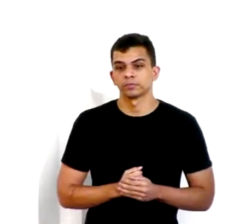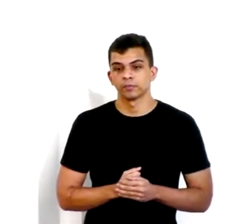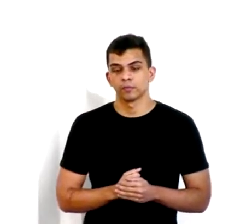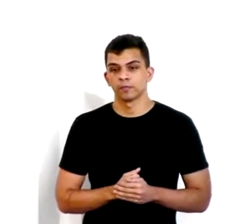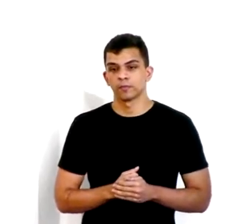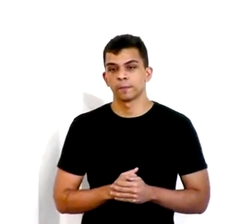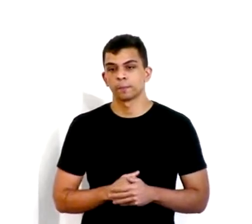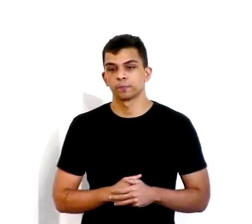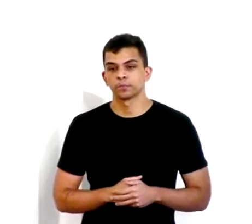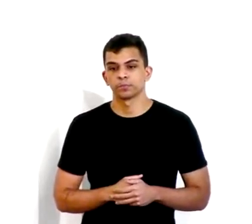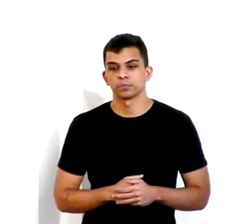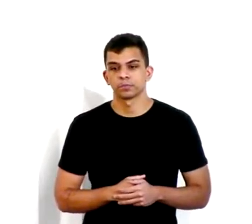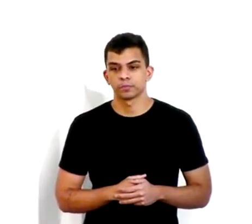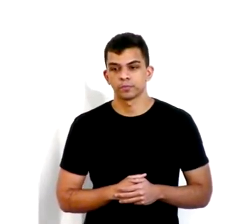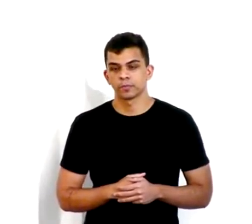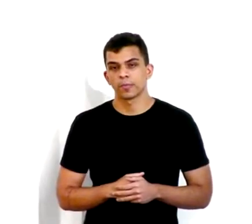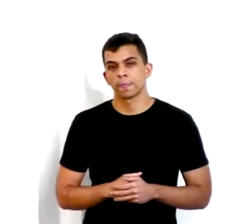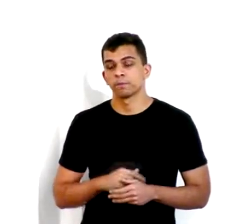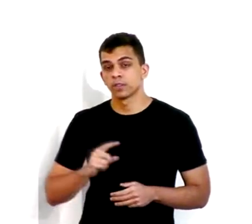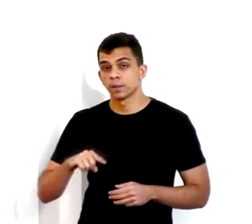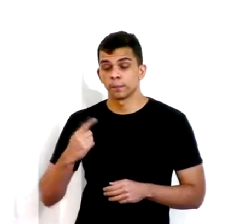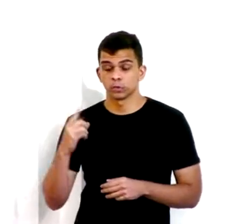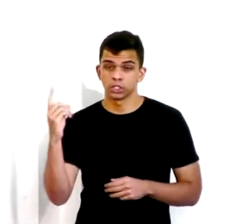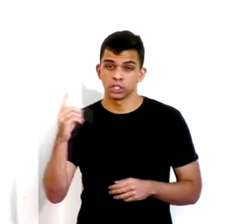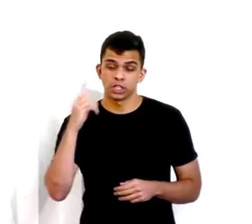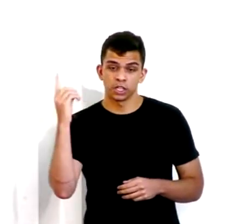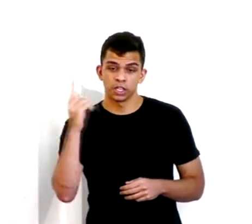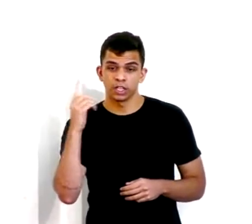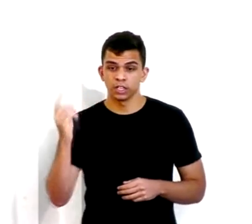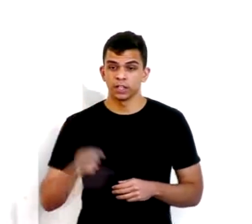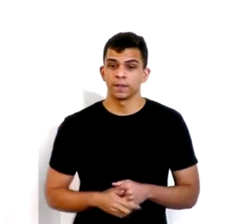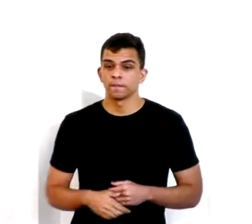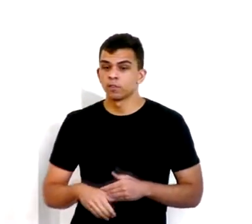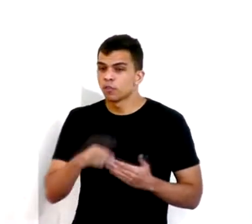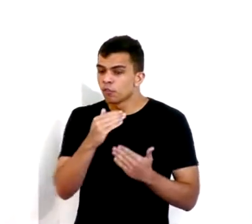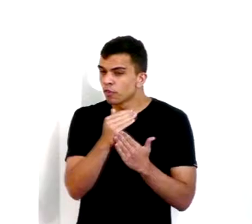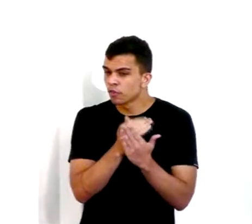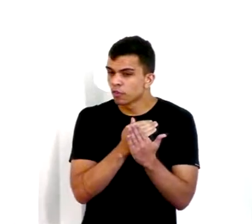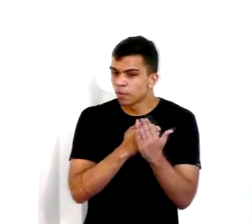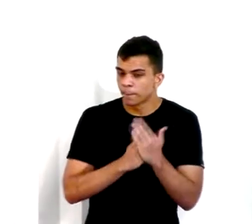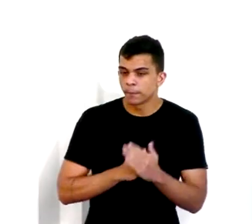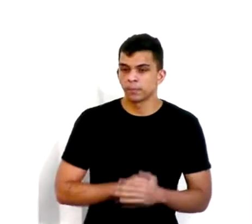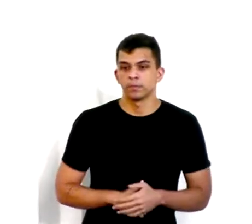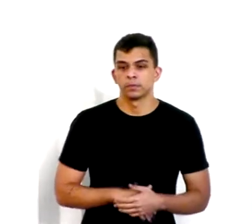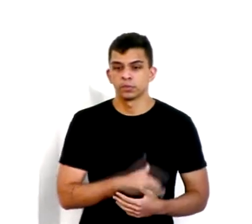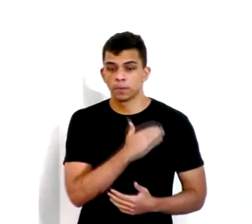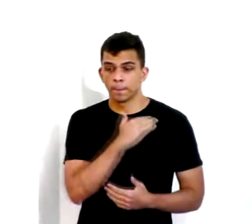estabeleceu ou arquitetou um plano onde Urias foi morto e foi colocado na frente de guerra a mandado de